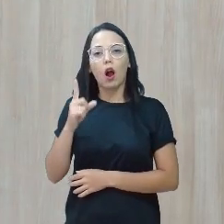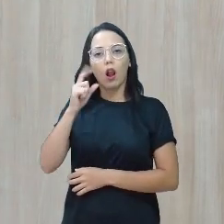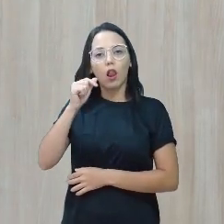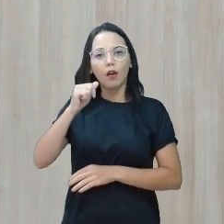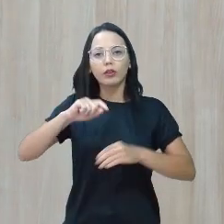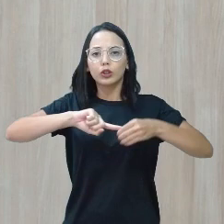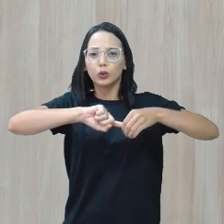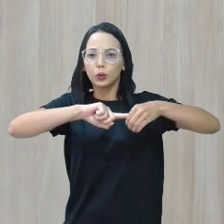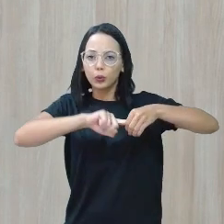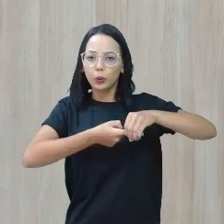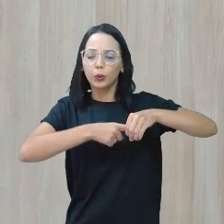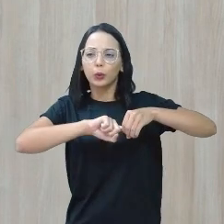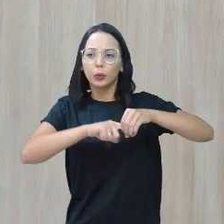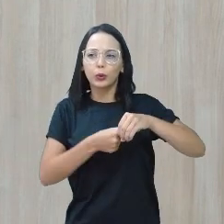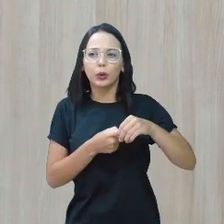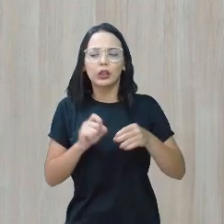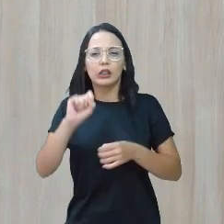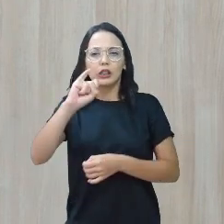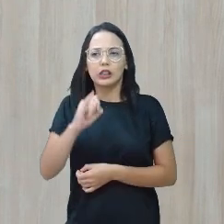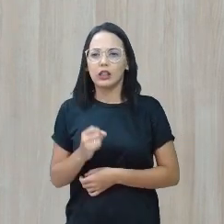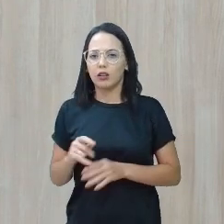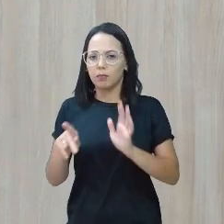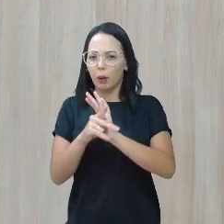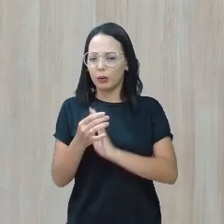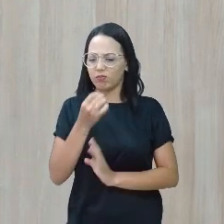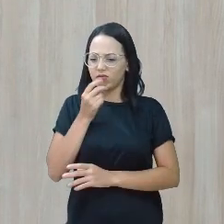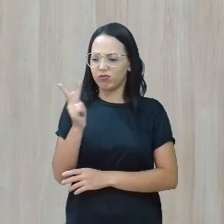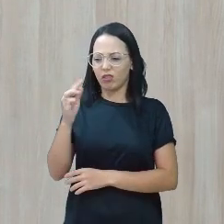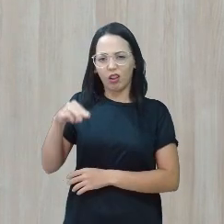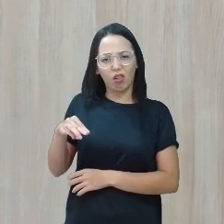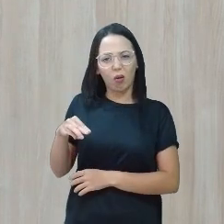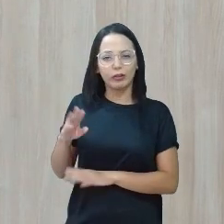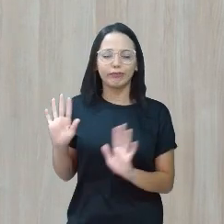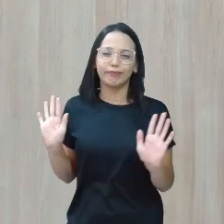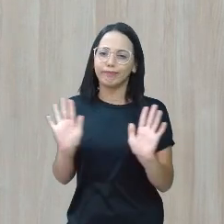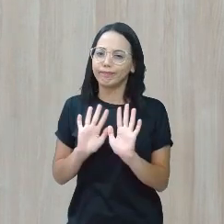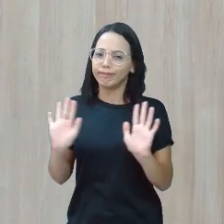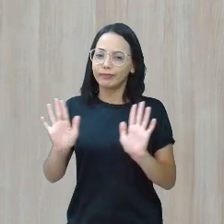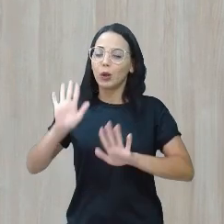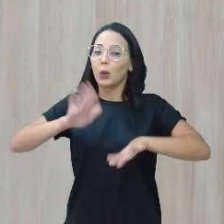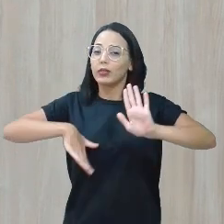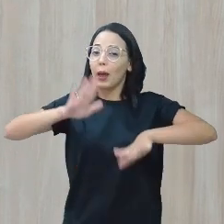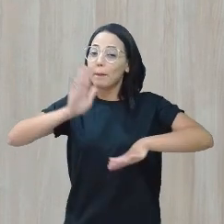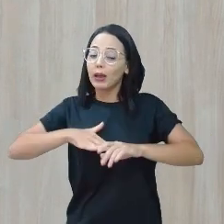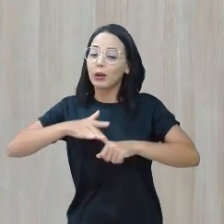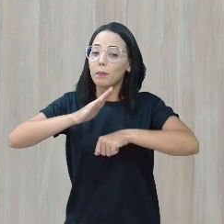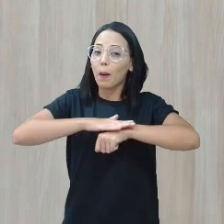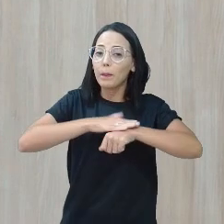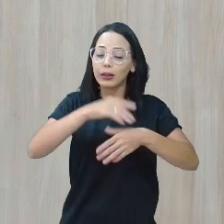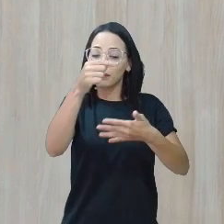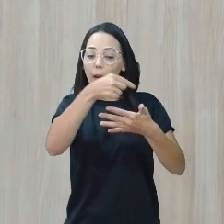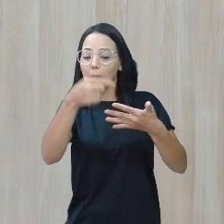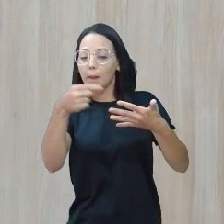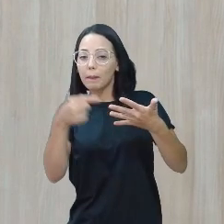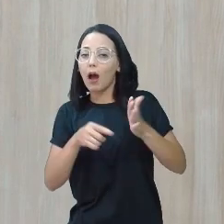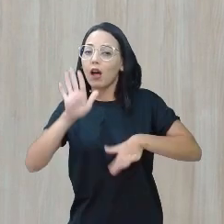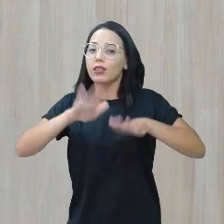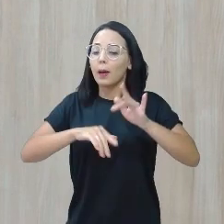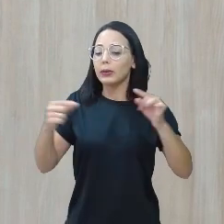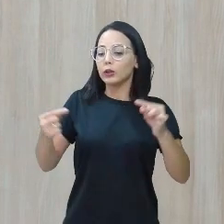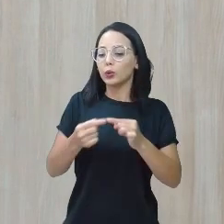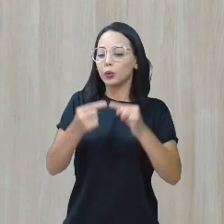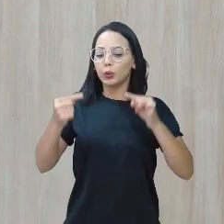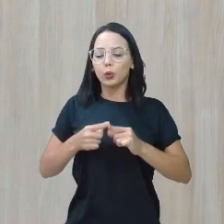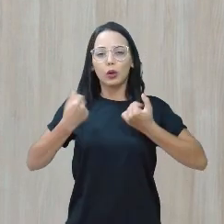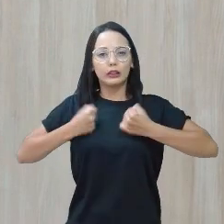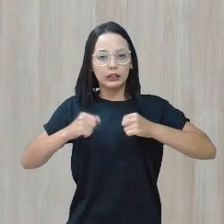lapiseira, não ia ter muito sentido se a gente medisse isso em quilômetro, né? Então, a gente tem aí que cada situação se adequa à sua